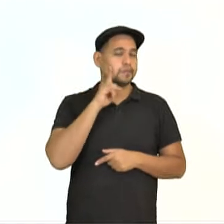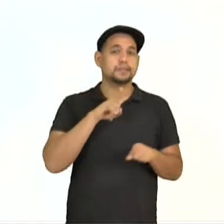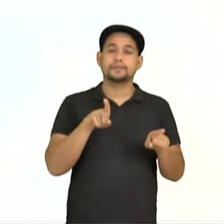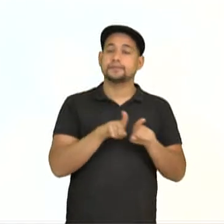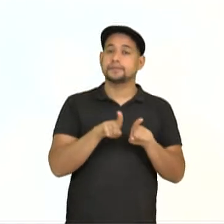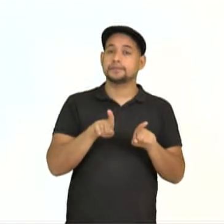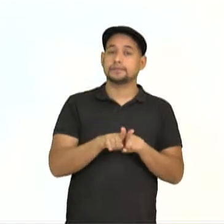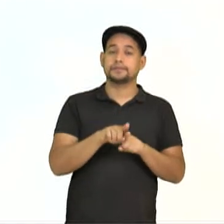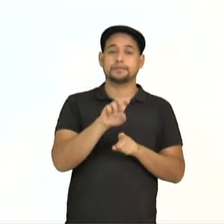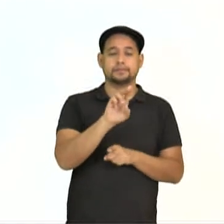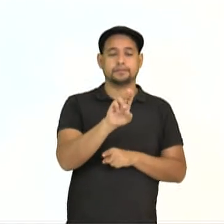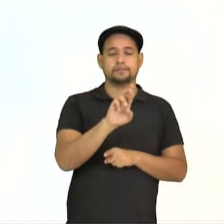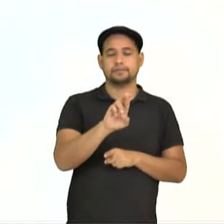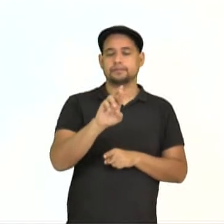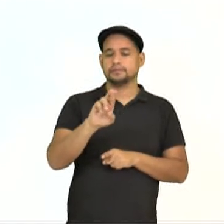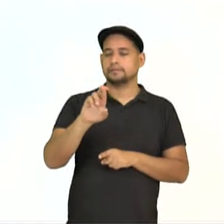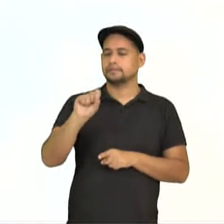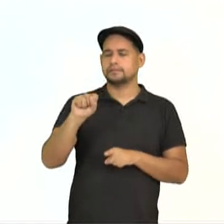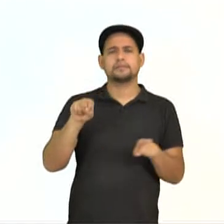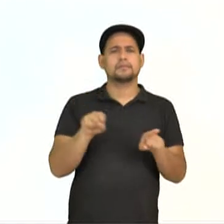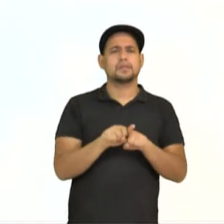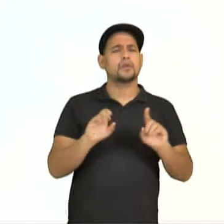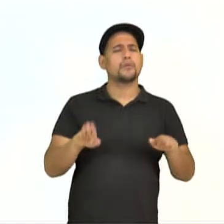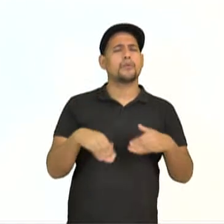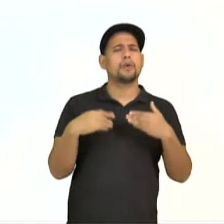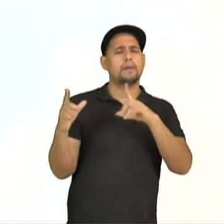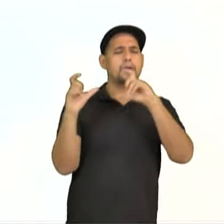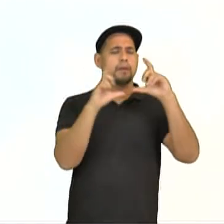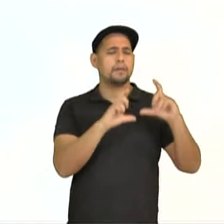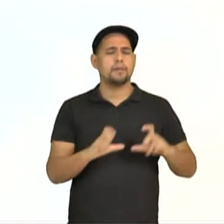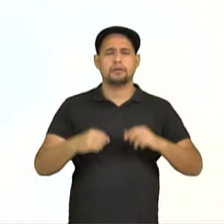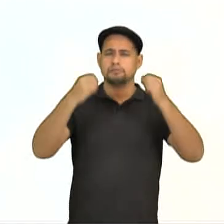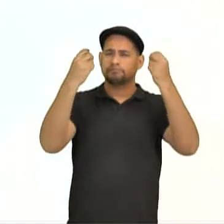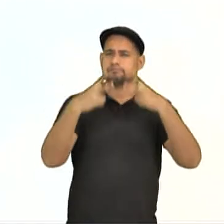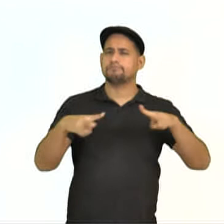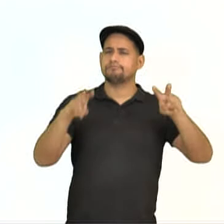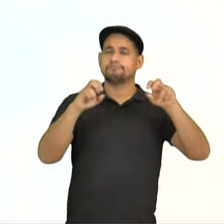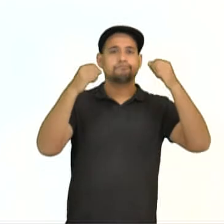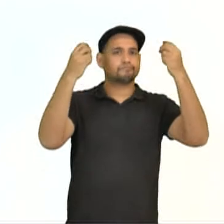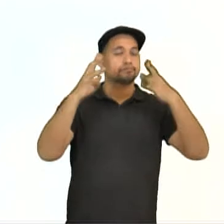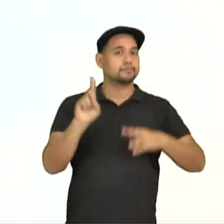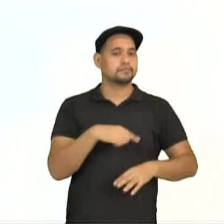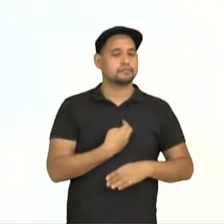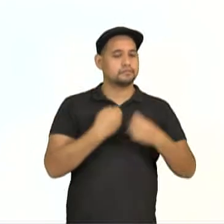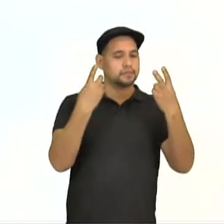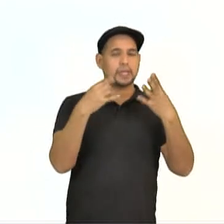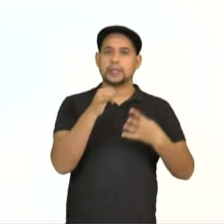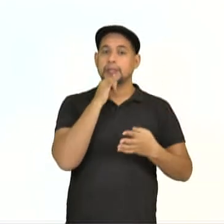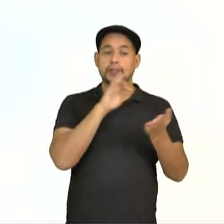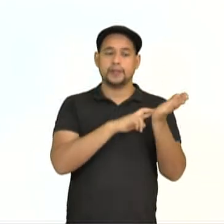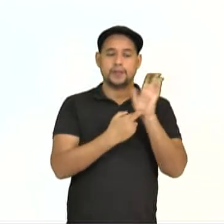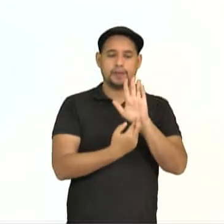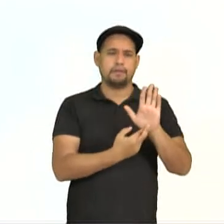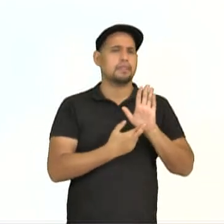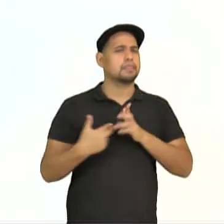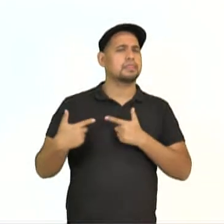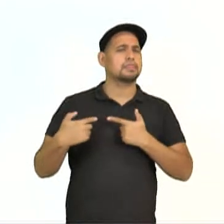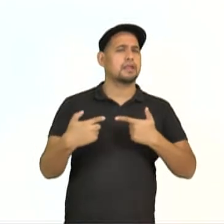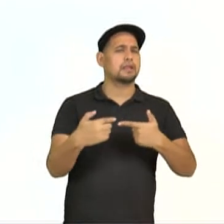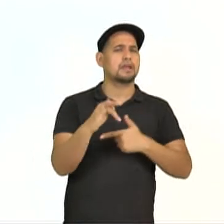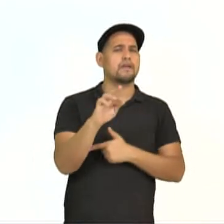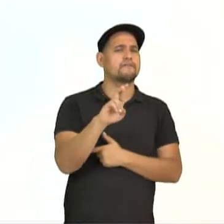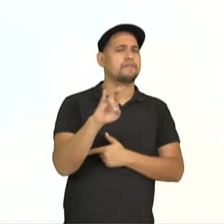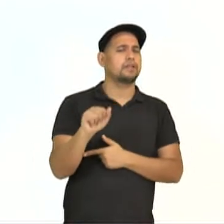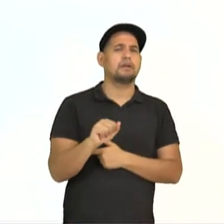e União Soviética. Que elementos da imagem justificam isso? Falar que estamos falando de uma representação da Guerra